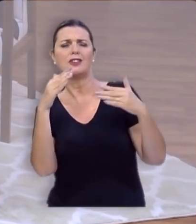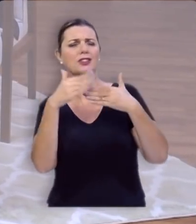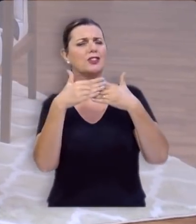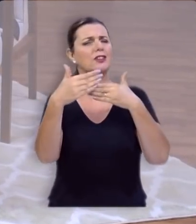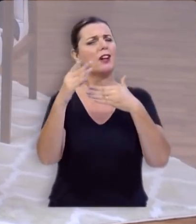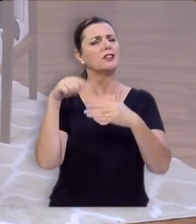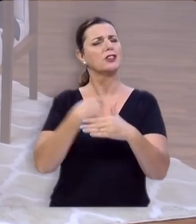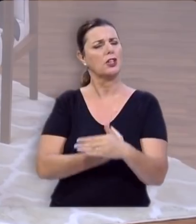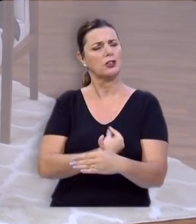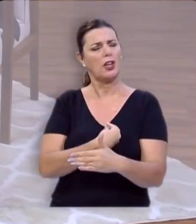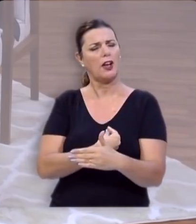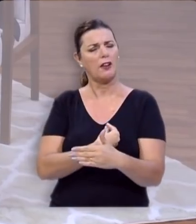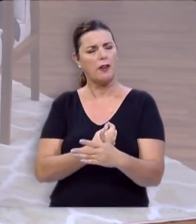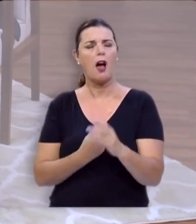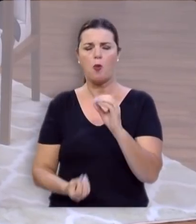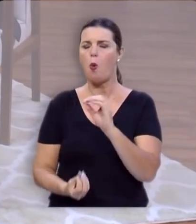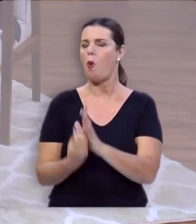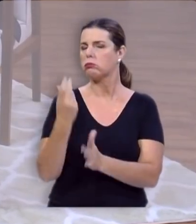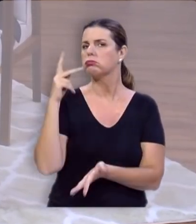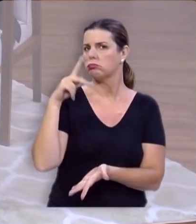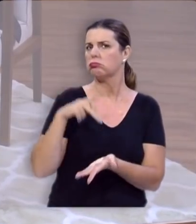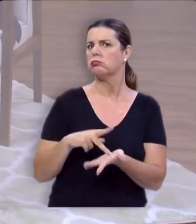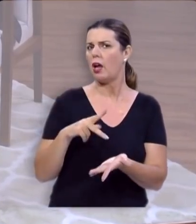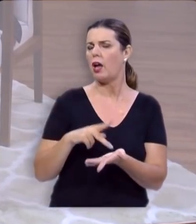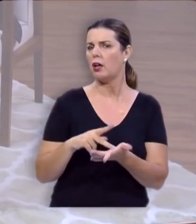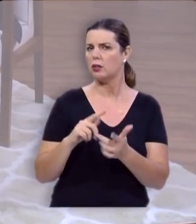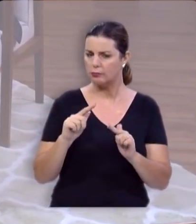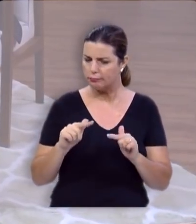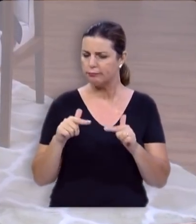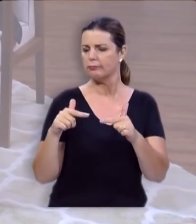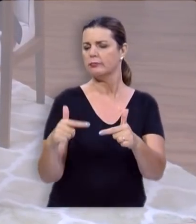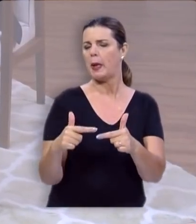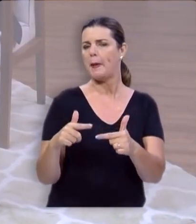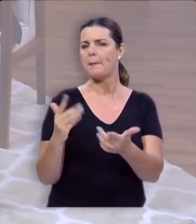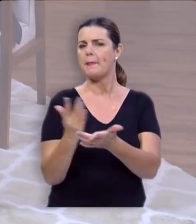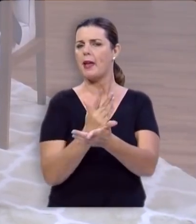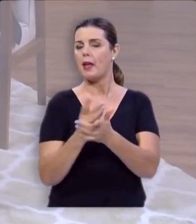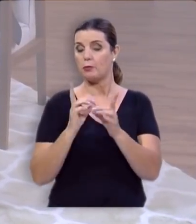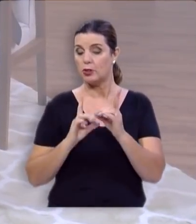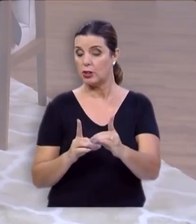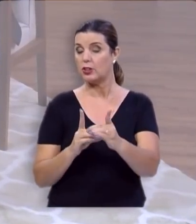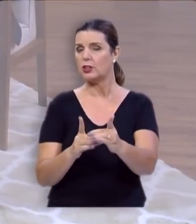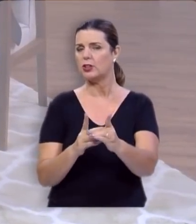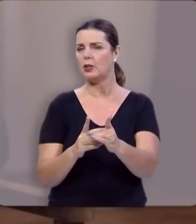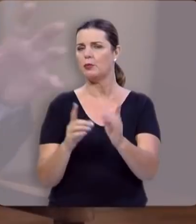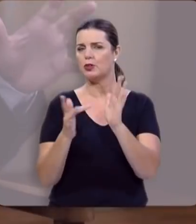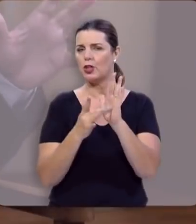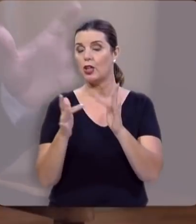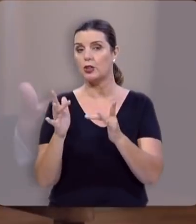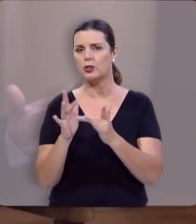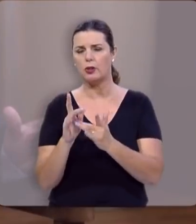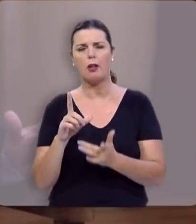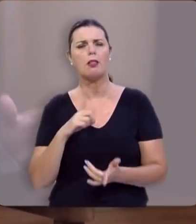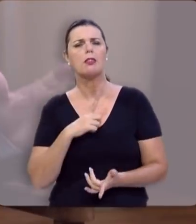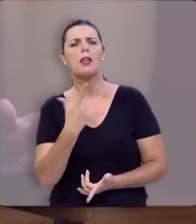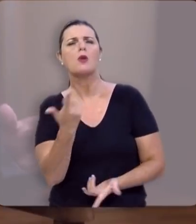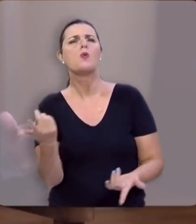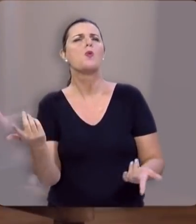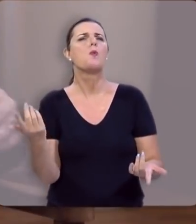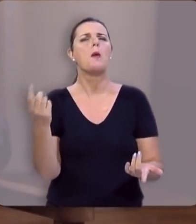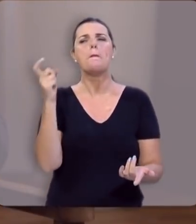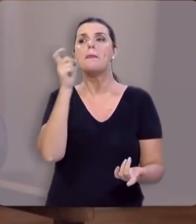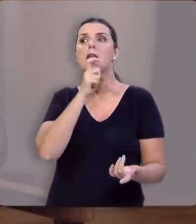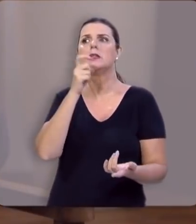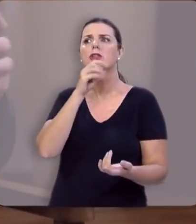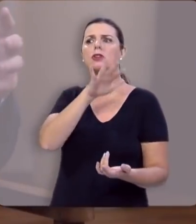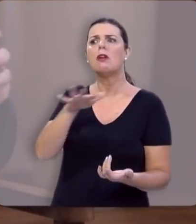de nós são realidades que nós enfrentamos mesmo como discípulos e discípulas de Jesus. Existe uma falácia por